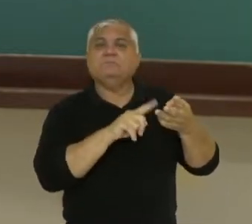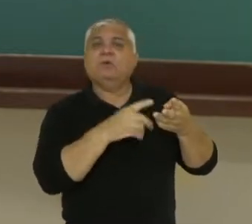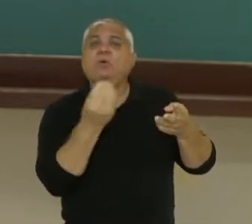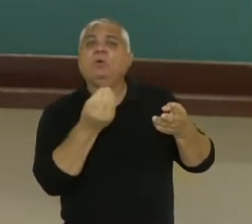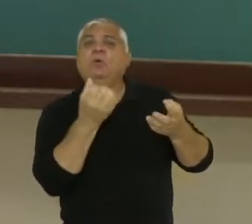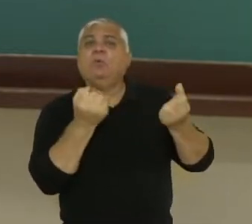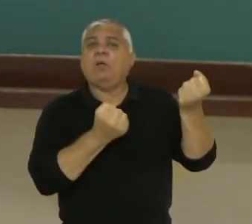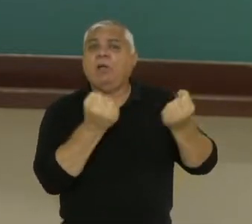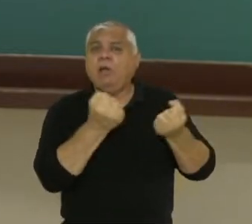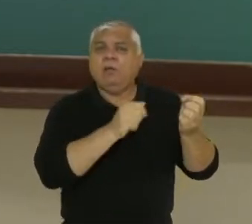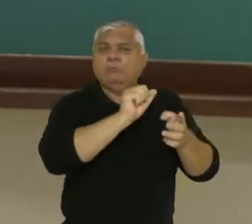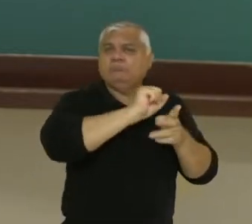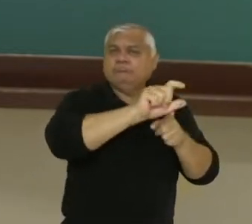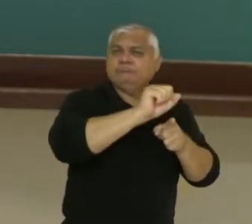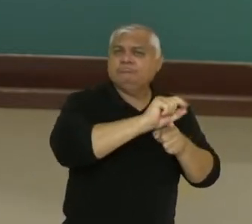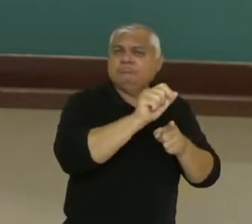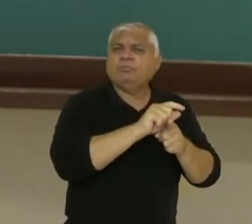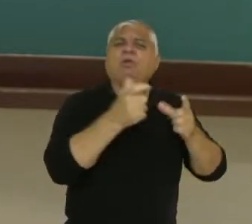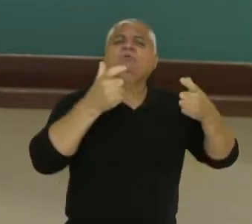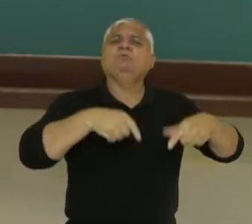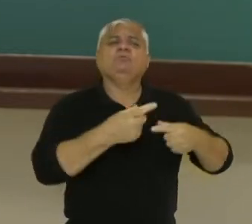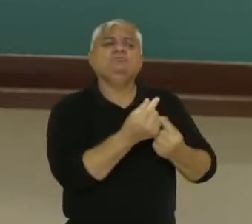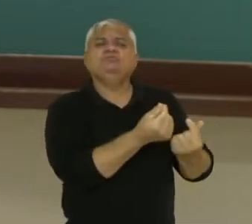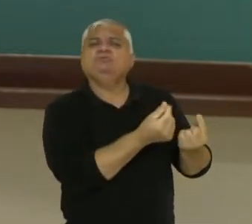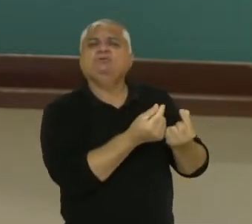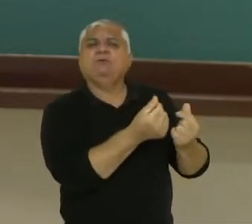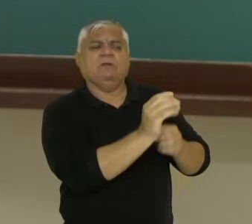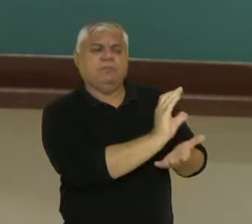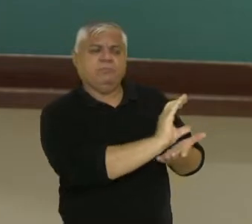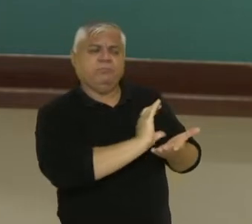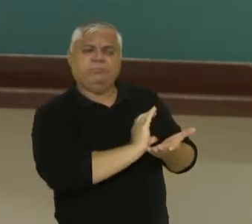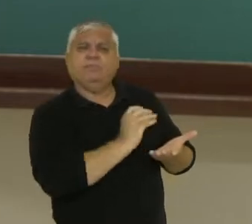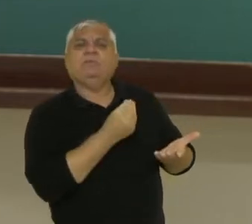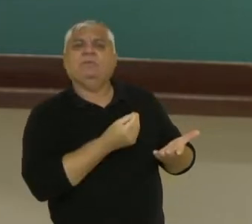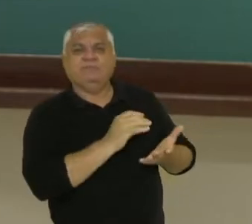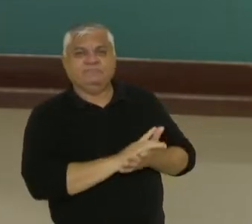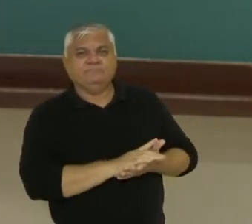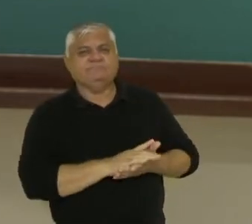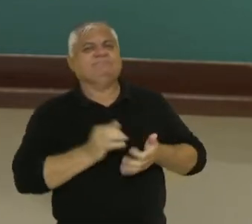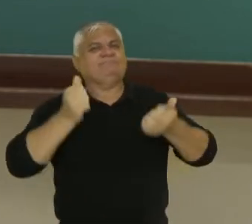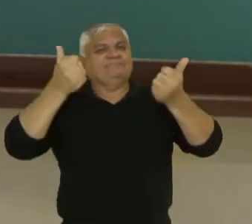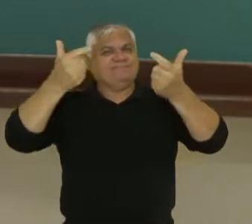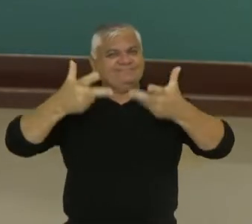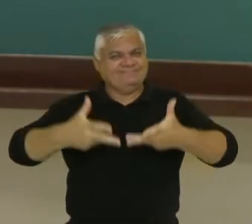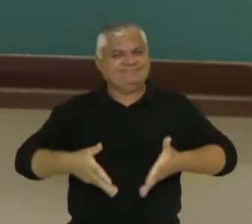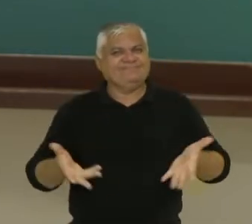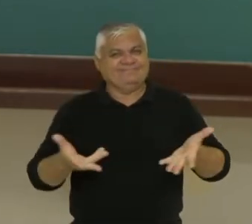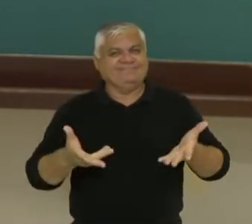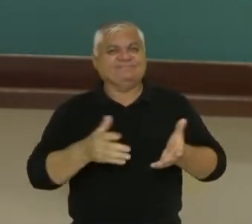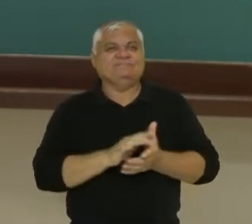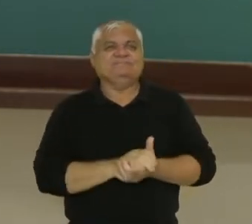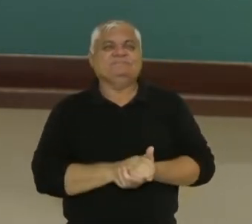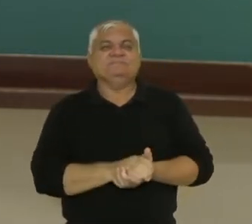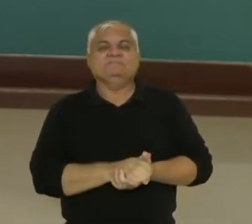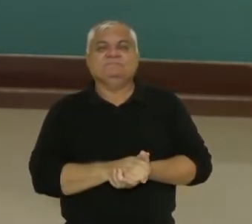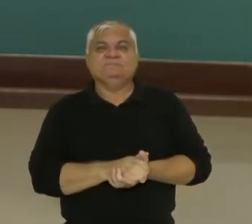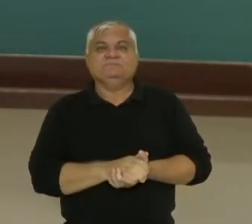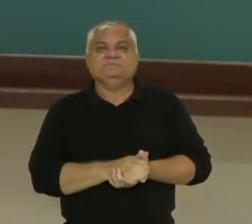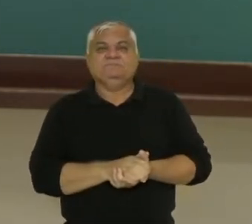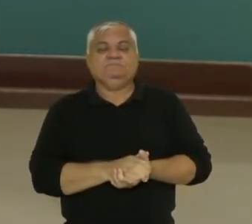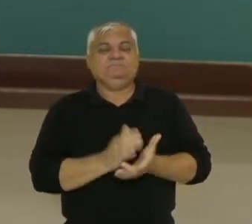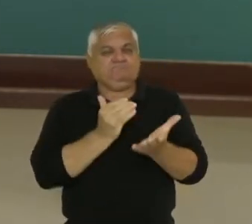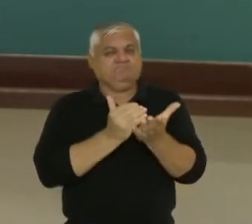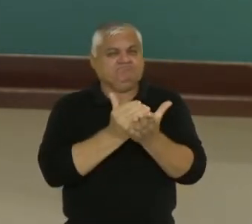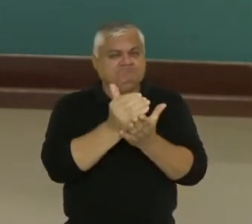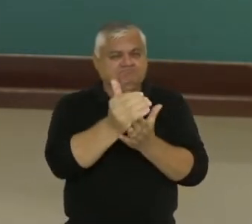o nosso carro? Da onde que vem esse dinheiro? Vocês sabem? Vamos discutir um pouquinho a respeito disso nesse vídeo. Então vamos lá, vamos